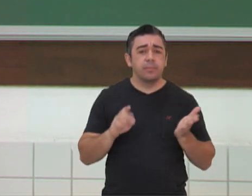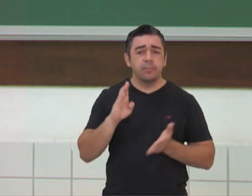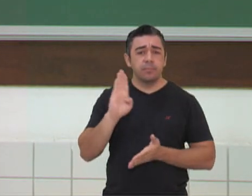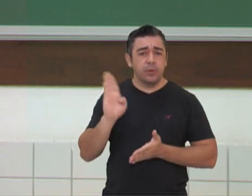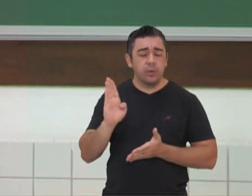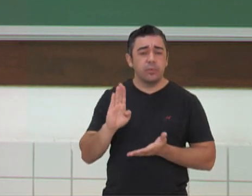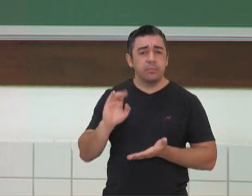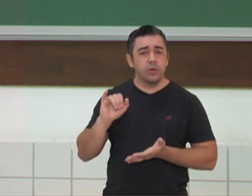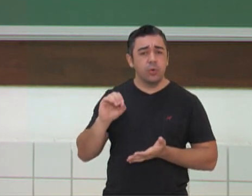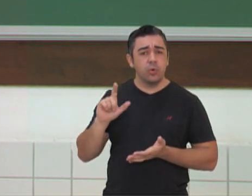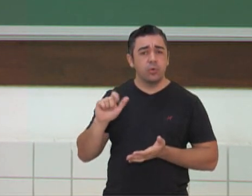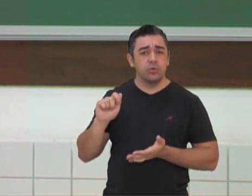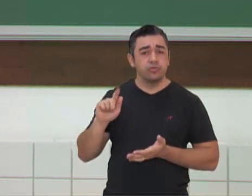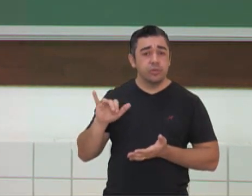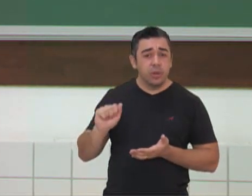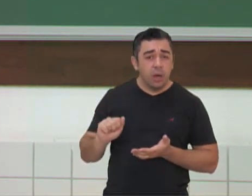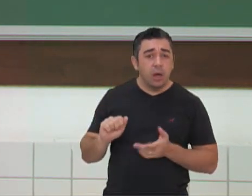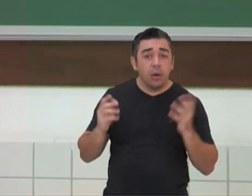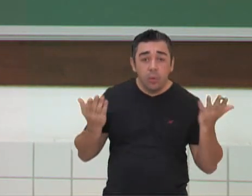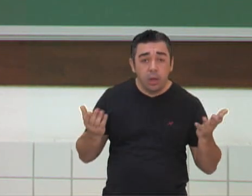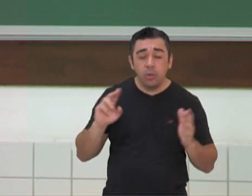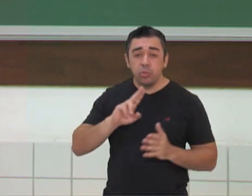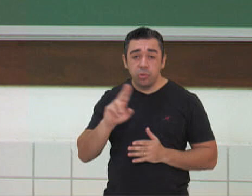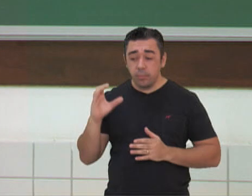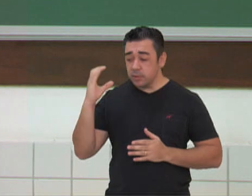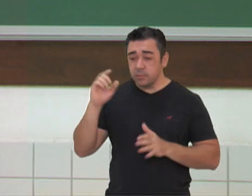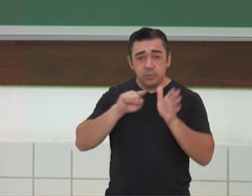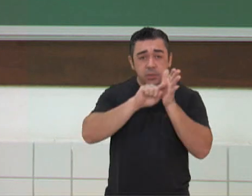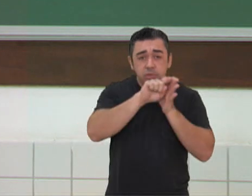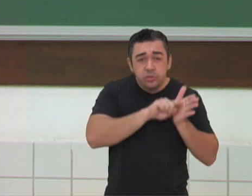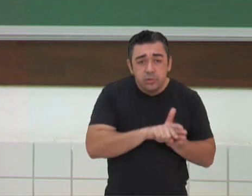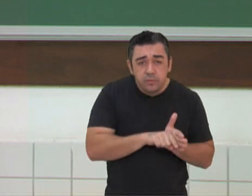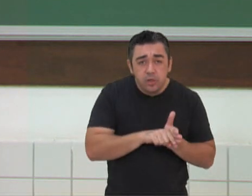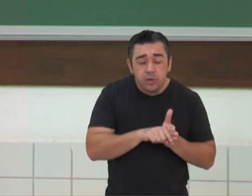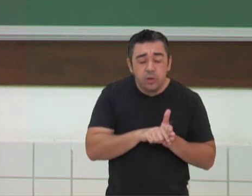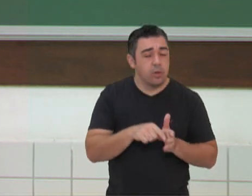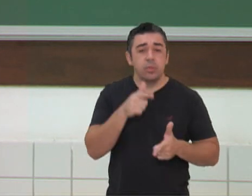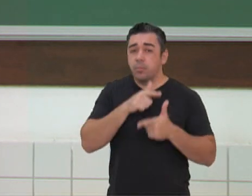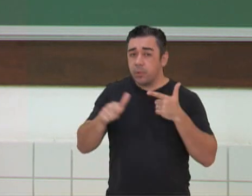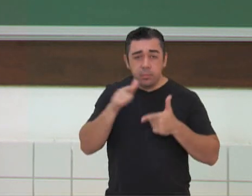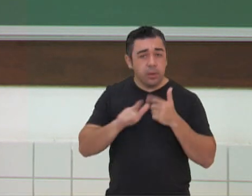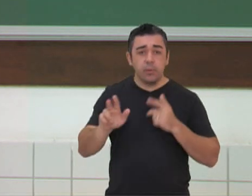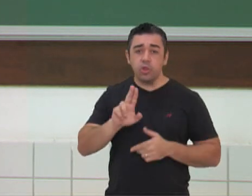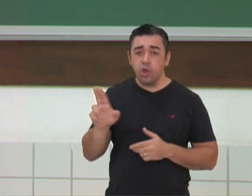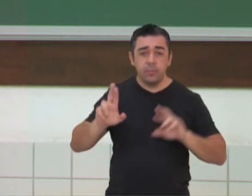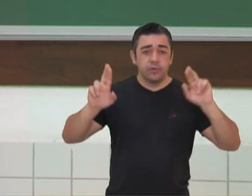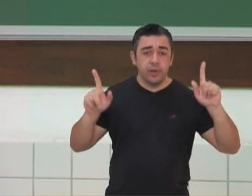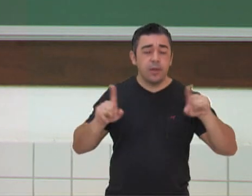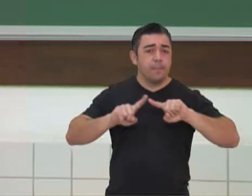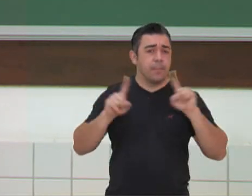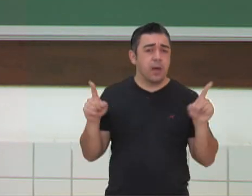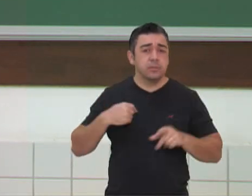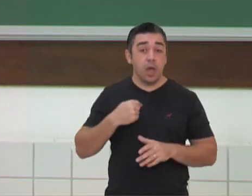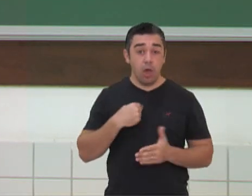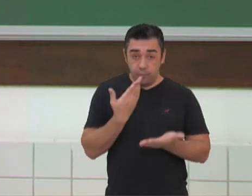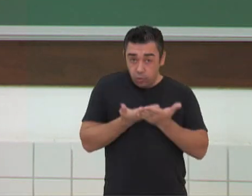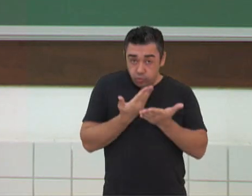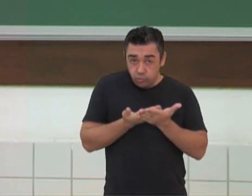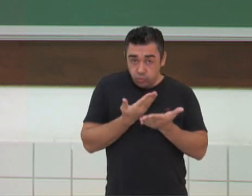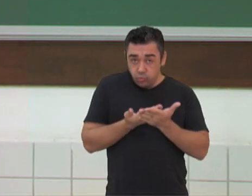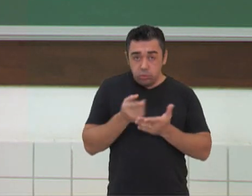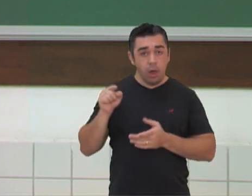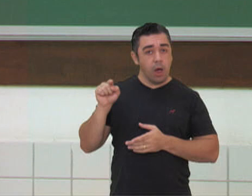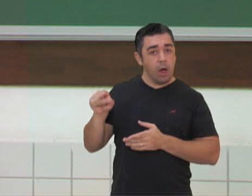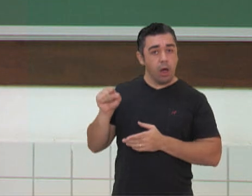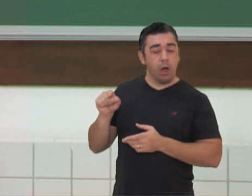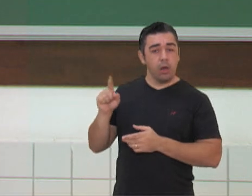científicos. Justamente para evitar esse tipo de coisa, porque não faz mal ter nome popular diferente. Mas faz de conta que eu vou estudar esse organismo, que eu